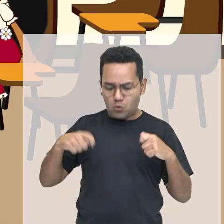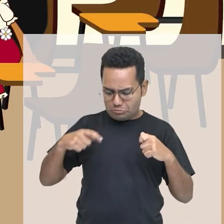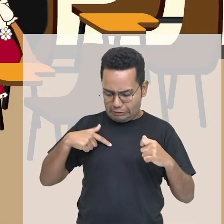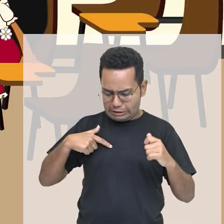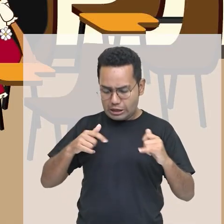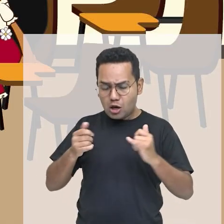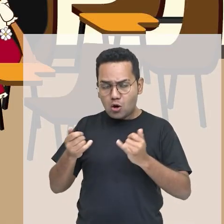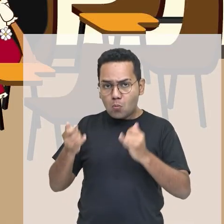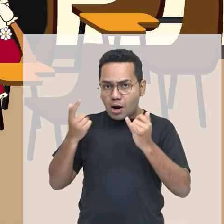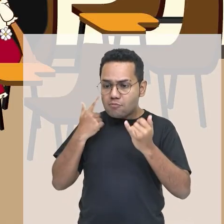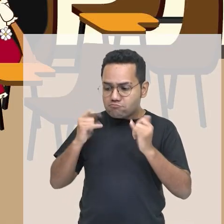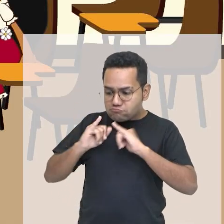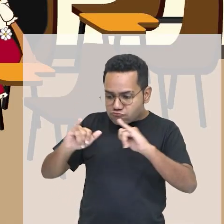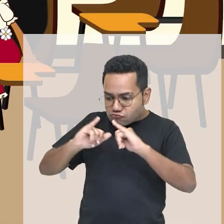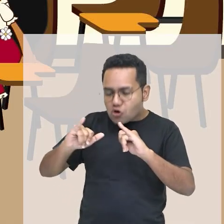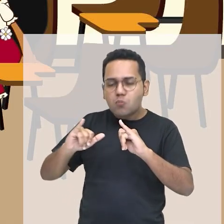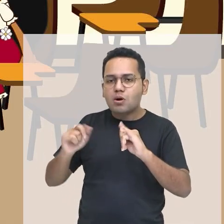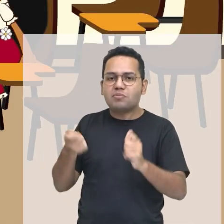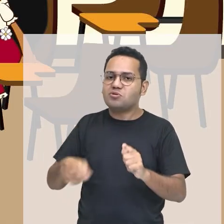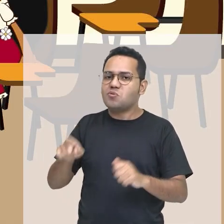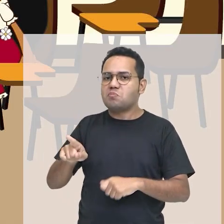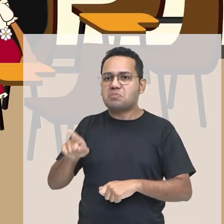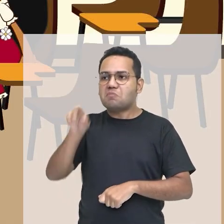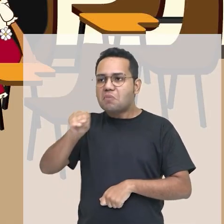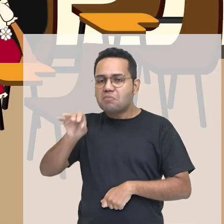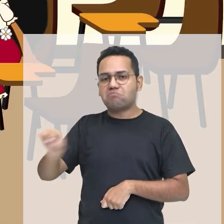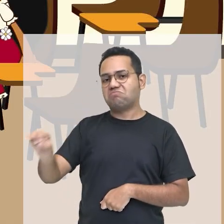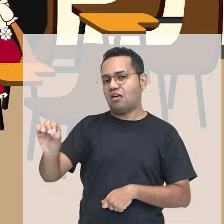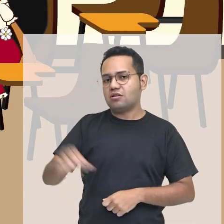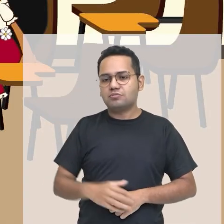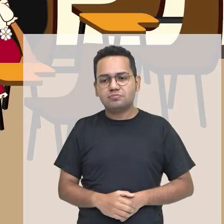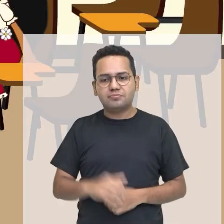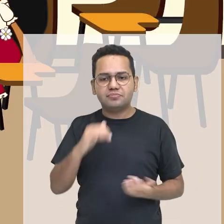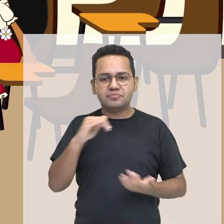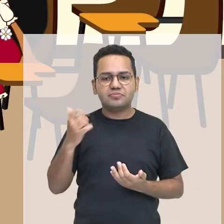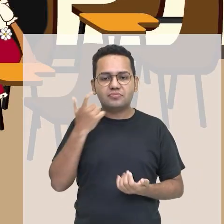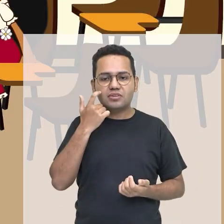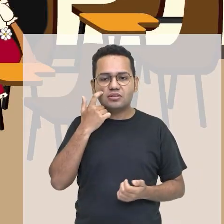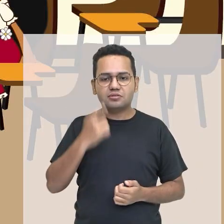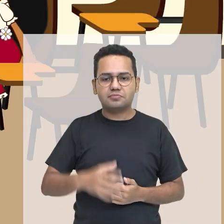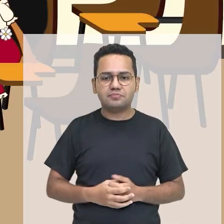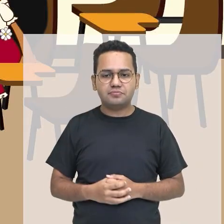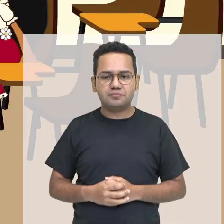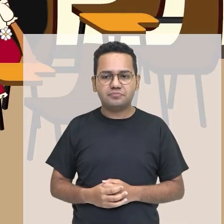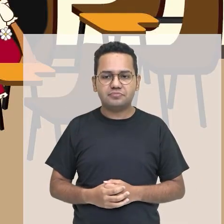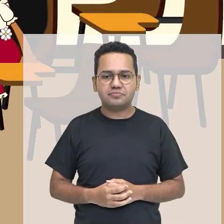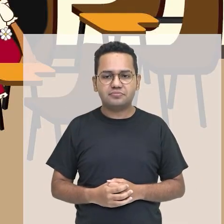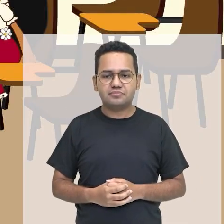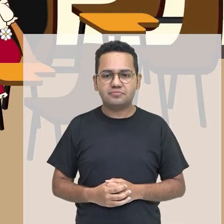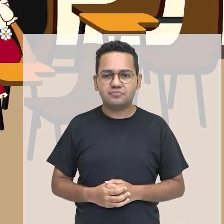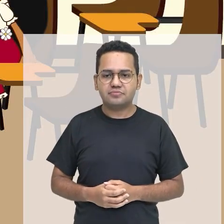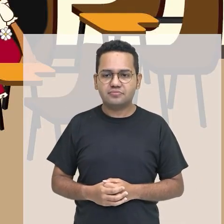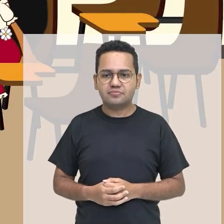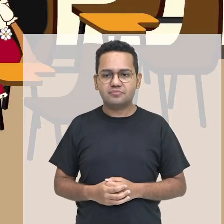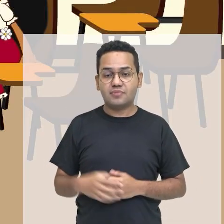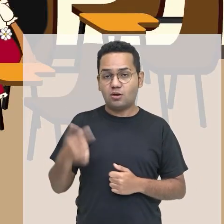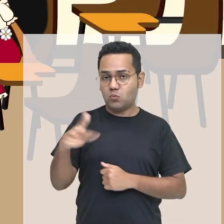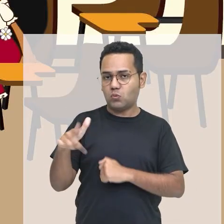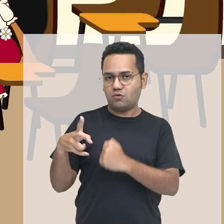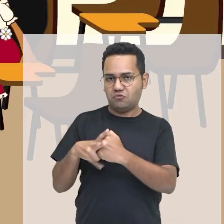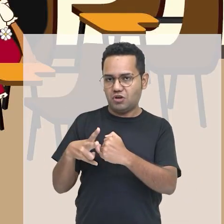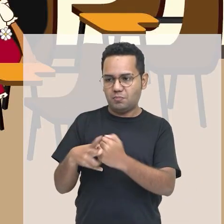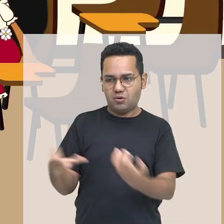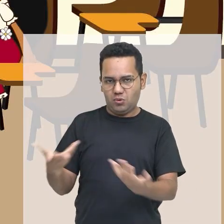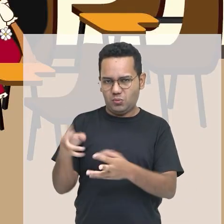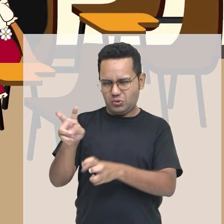utilizar uma única palavra, tá certo? Vamos ver agora um pouquinho sobre a linguagem não verbal que basicamente dominou esse vídeo. Então nós